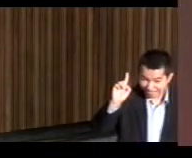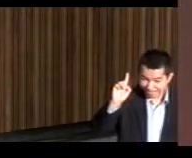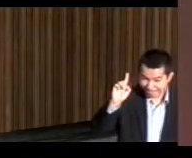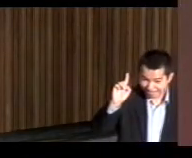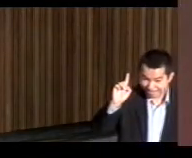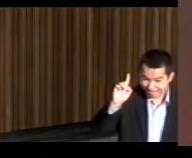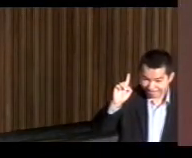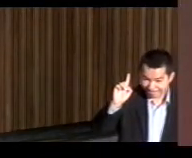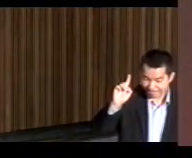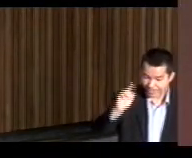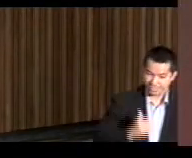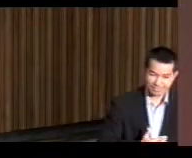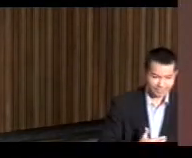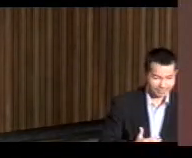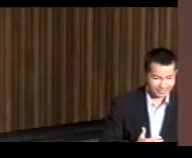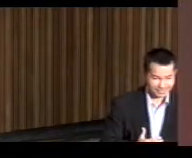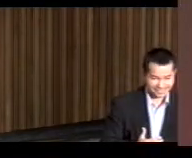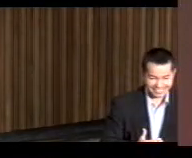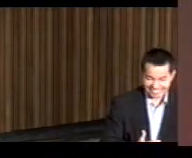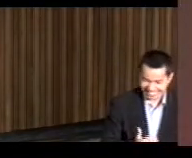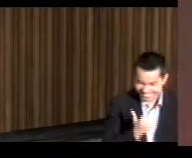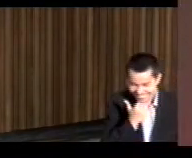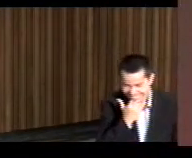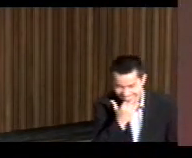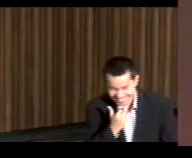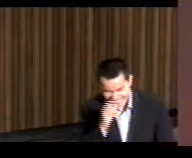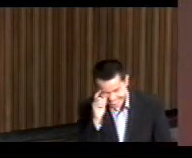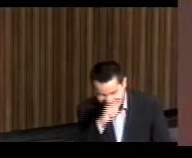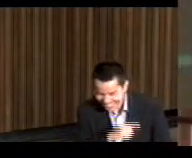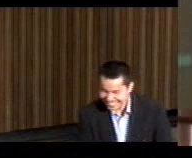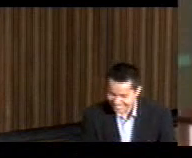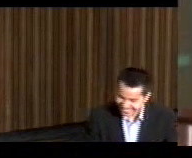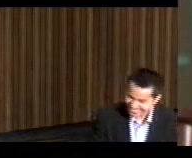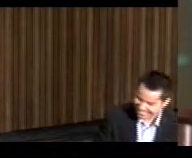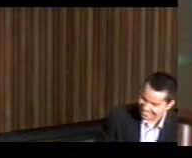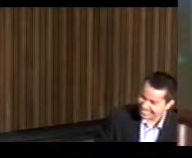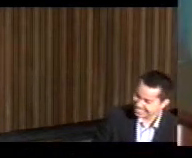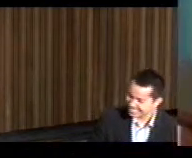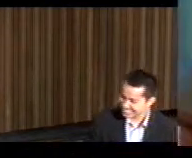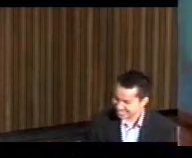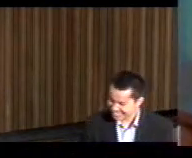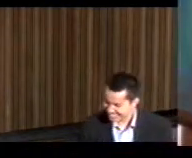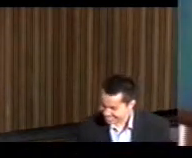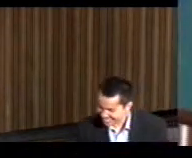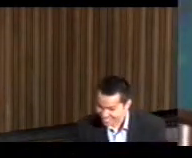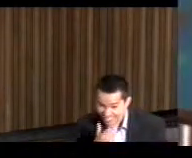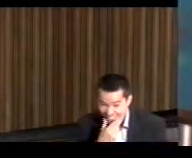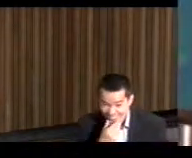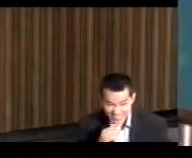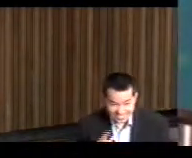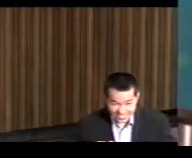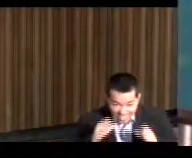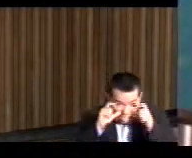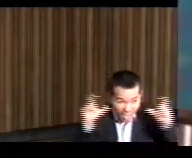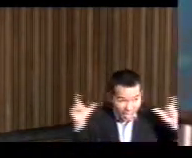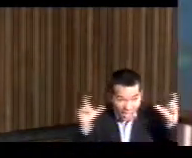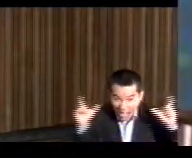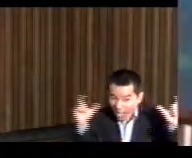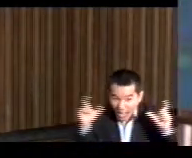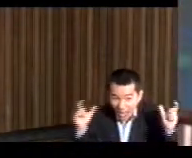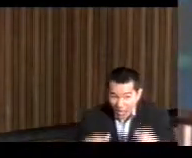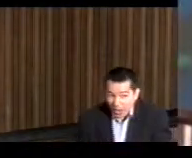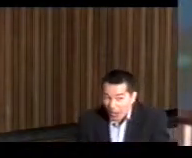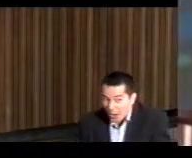pode ser grande demais perto desse compromisso e desse pacto que ele está fazendo com o Senhor.